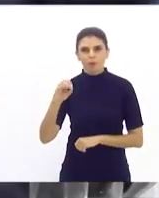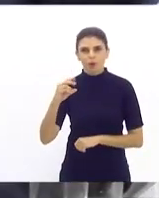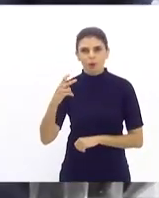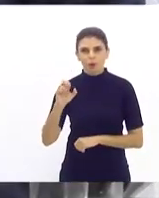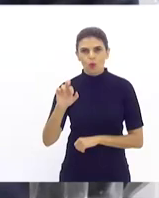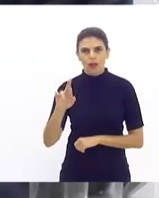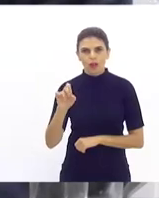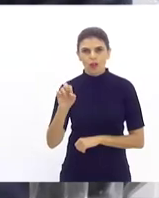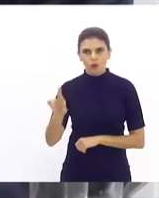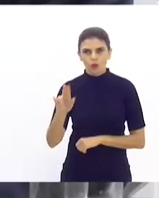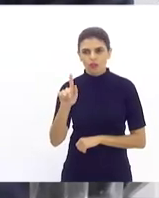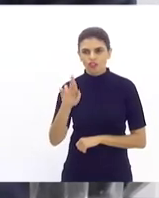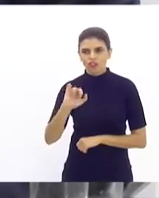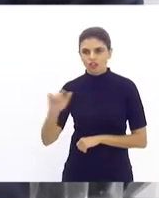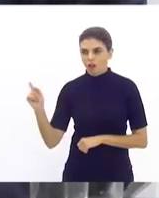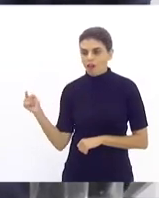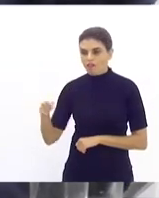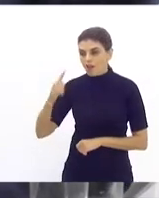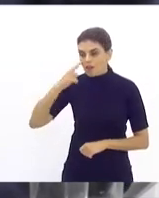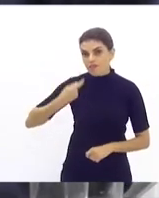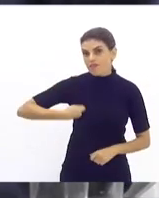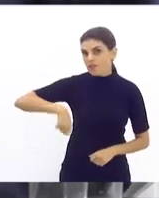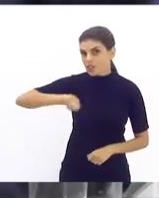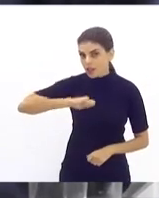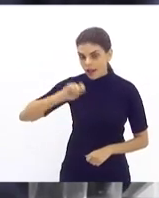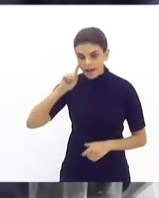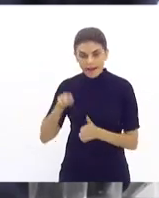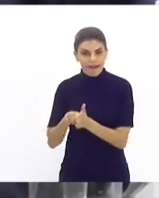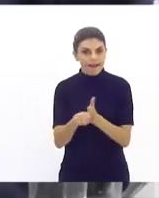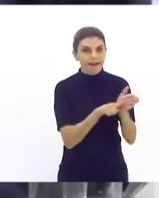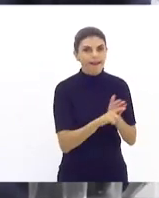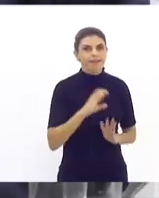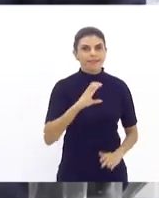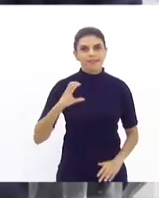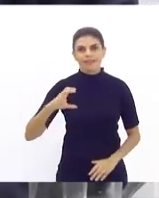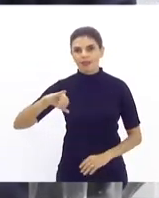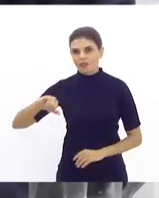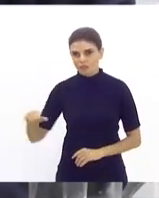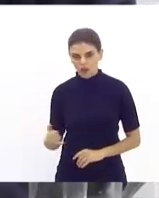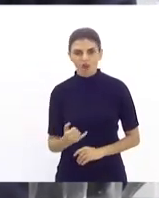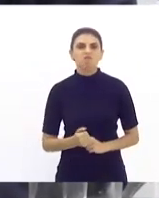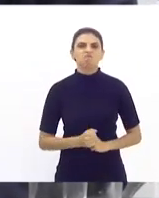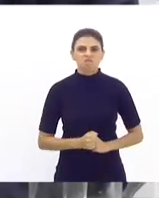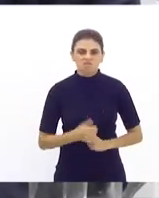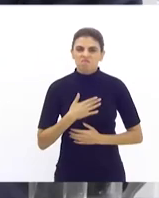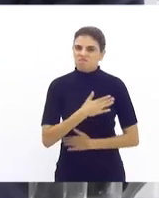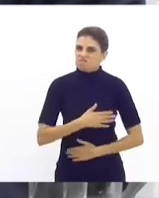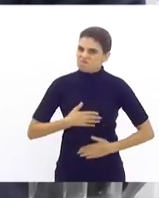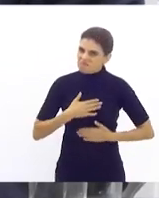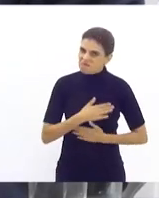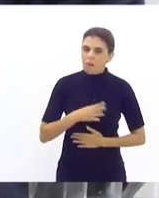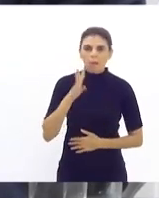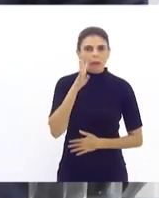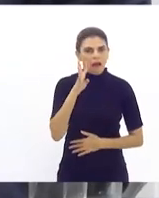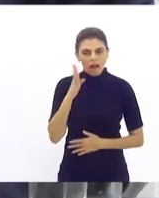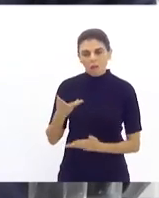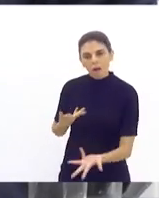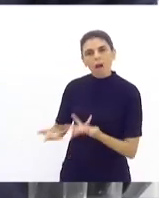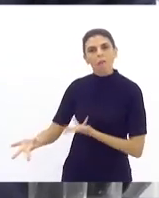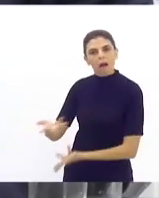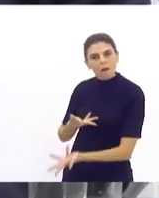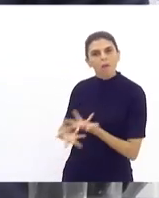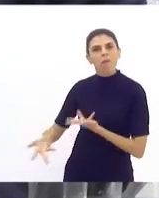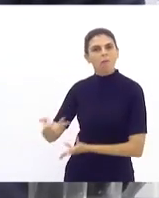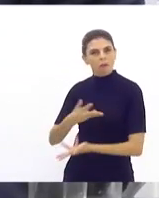vindo acompanhar, fiscalizar os trabalhos da CCJ. Mas, assim, muito bacana poder interagir com a presidência,